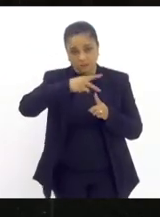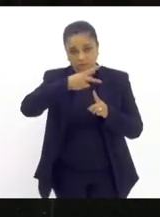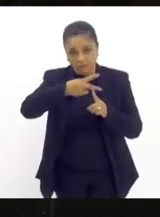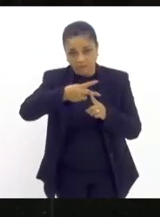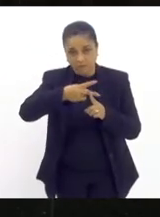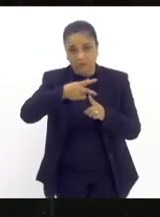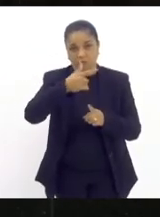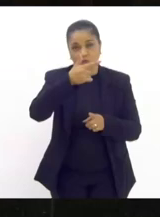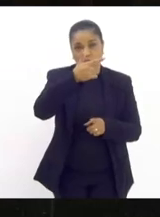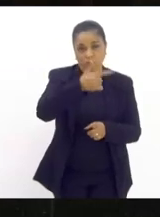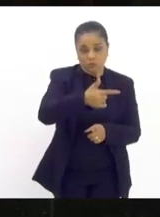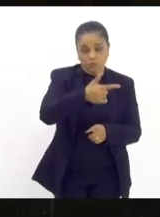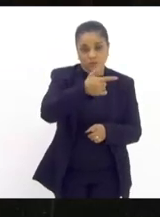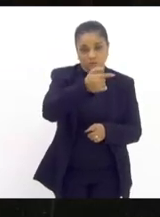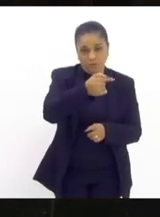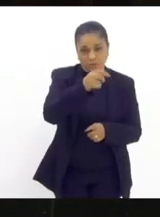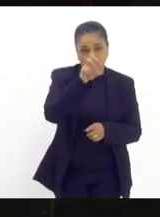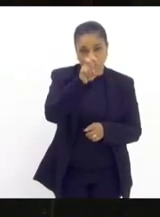de 275